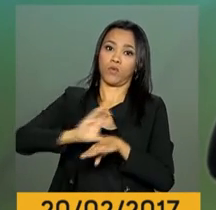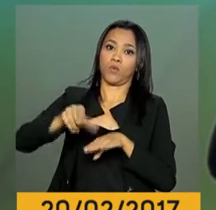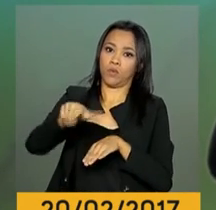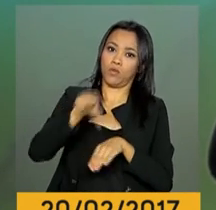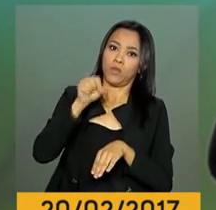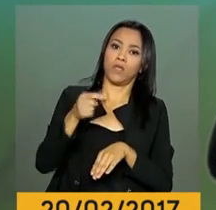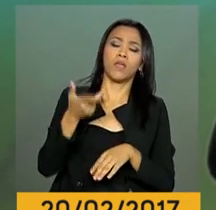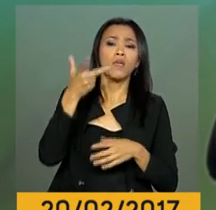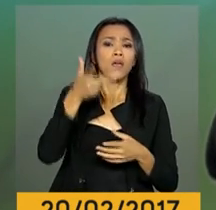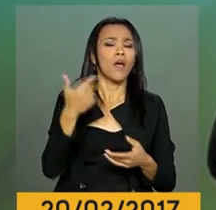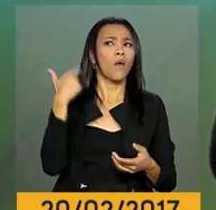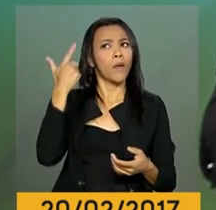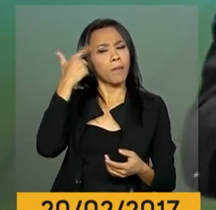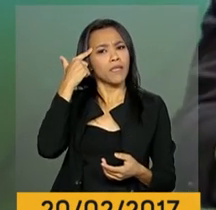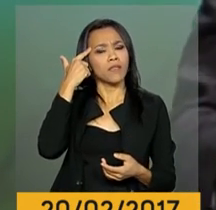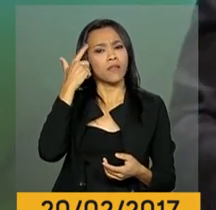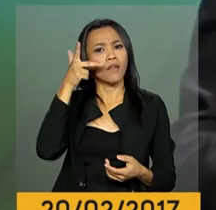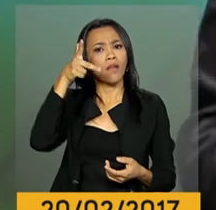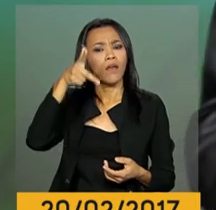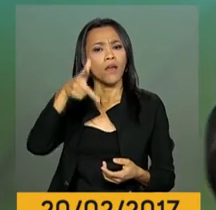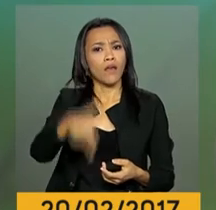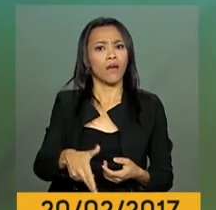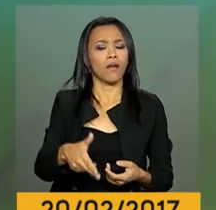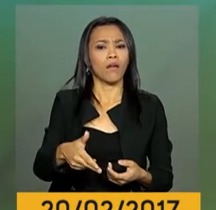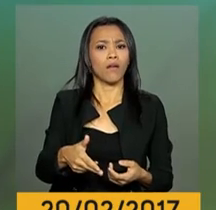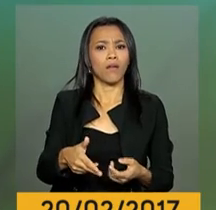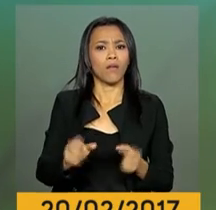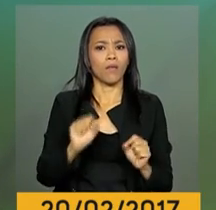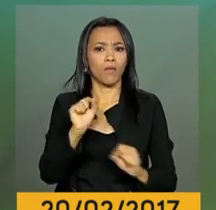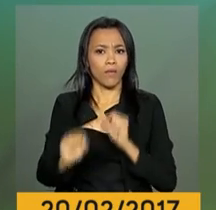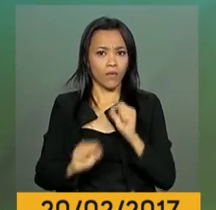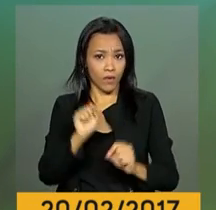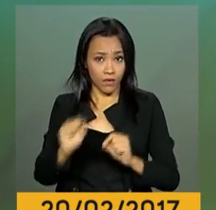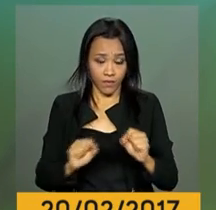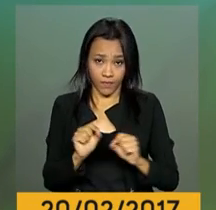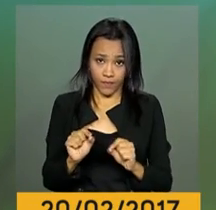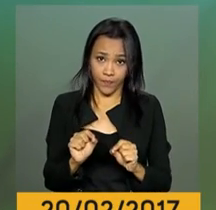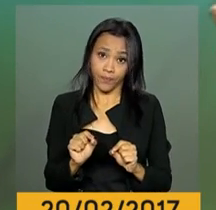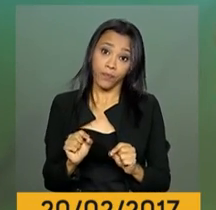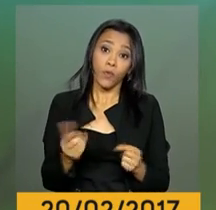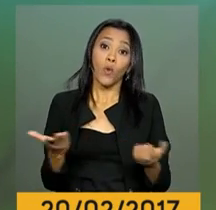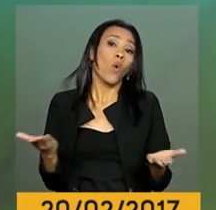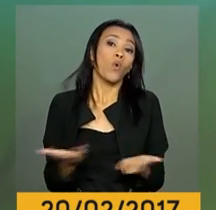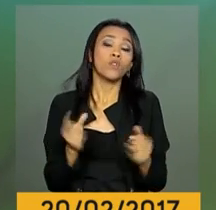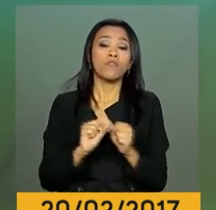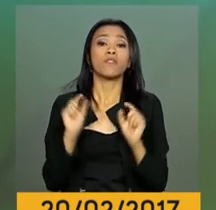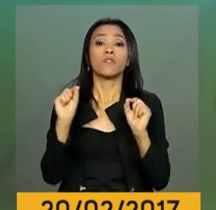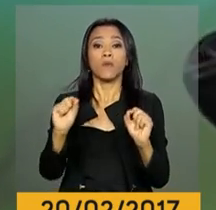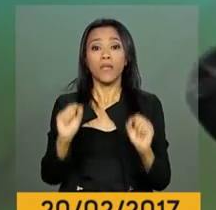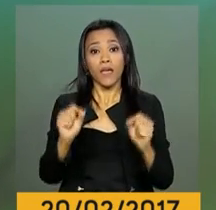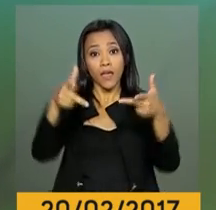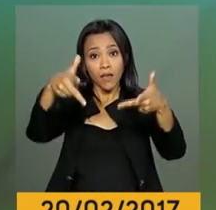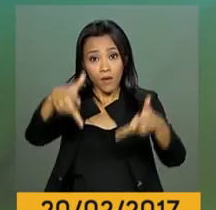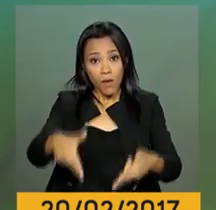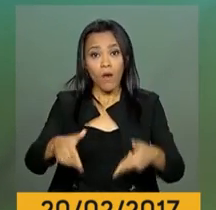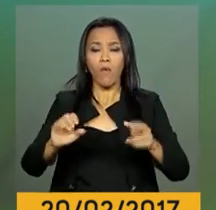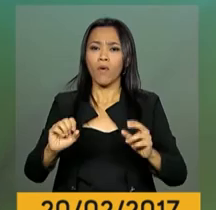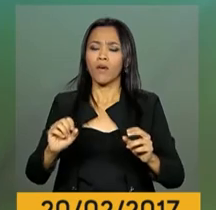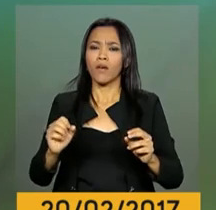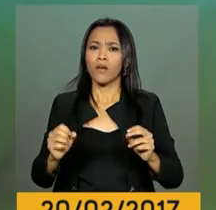agora, e veja como o passado é um autor, muitas vezes, do presente, o que nós estamos fazendo agora, de alguma maneira, é